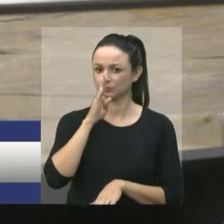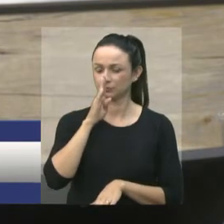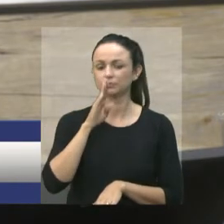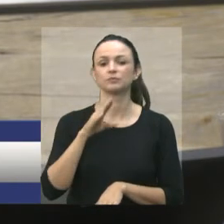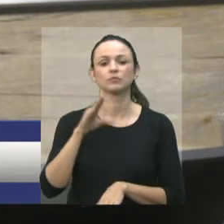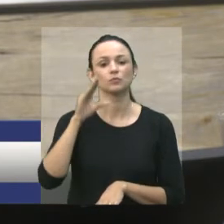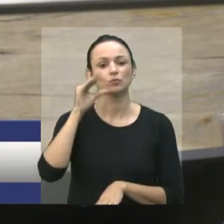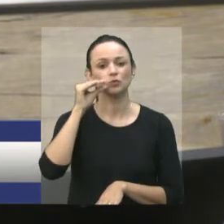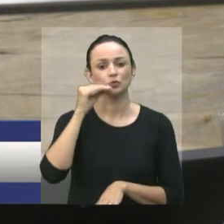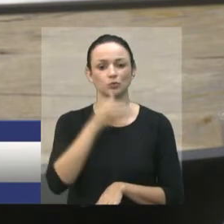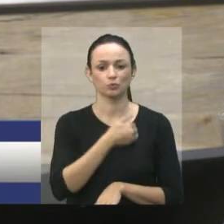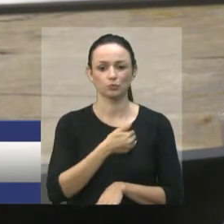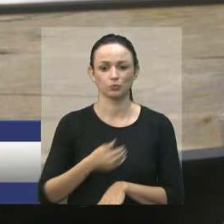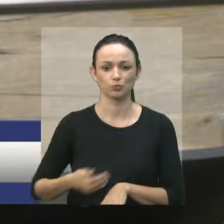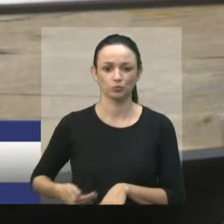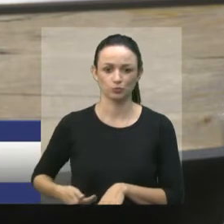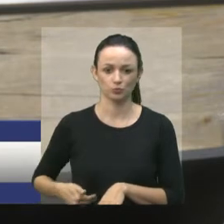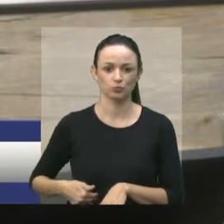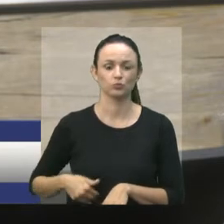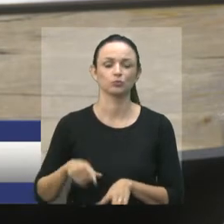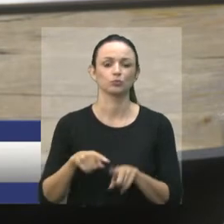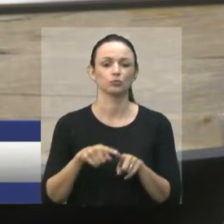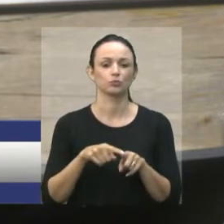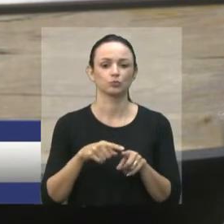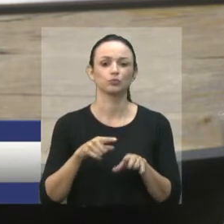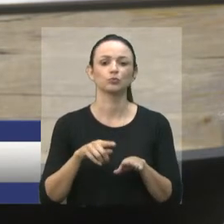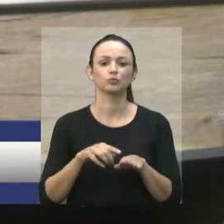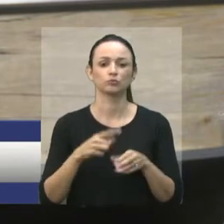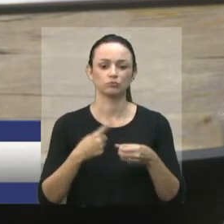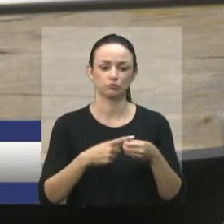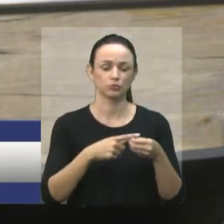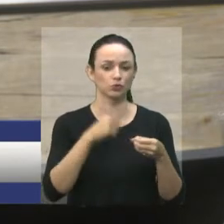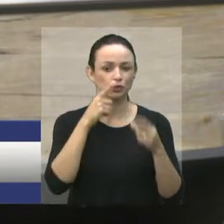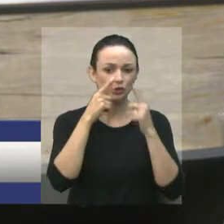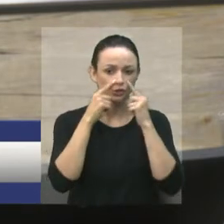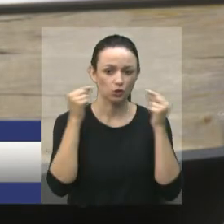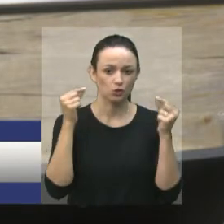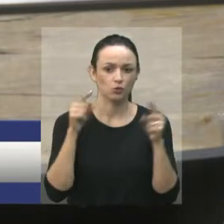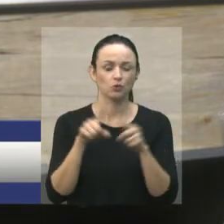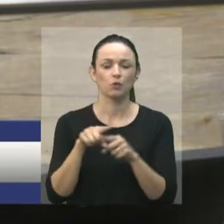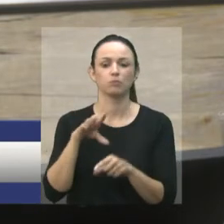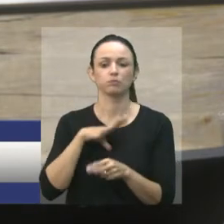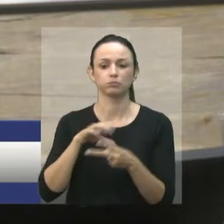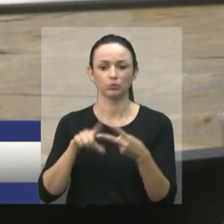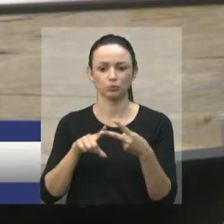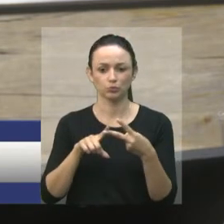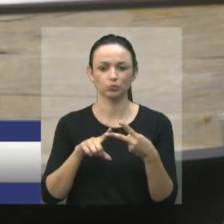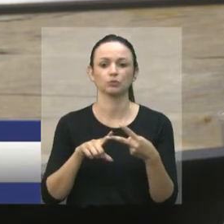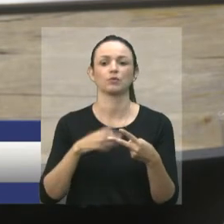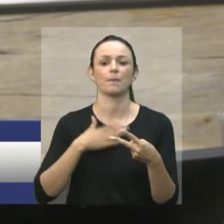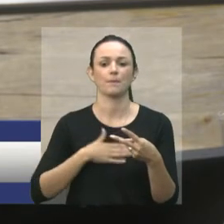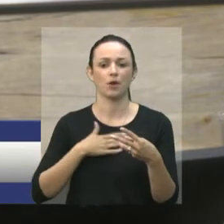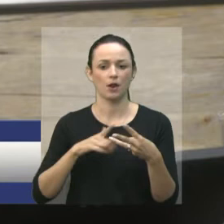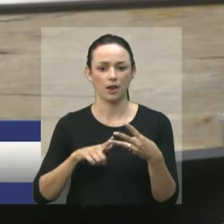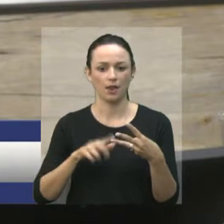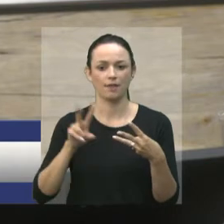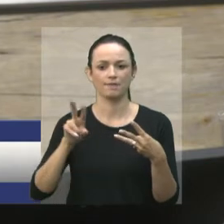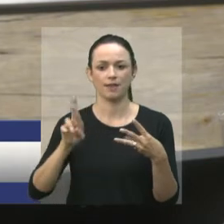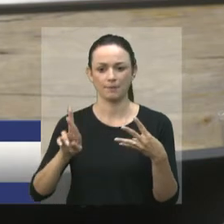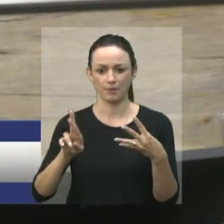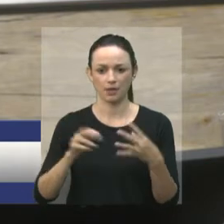públicos municipais nos trechos entre o município de Jaú e os distritos de Potunduva, Pouso Alegre e Vila